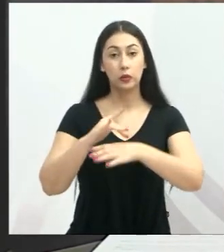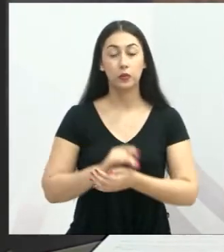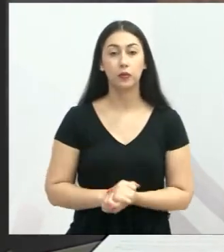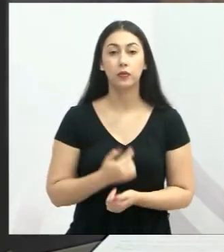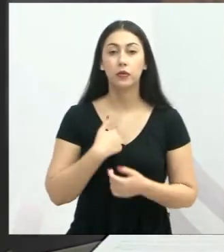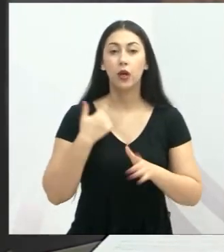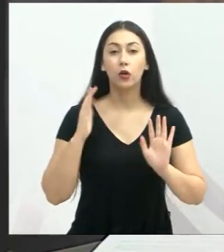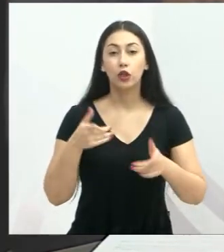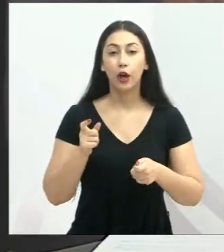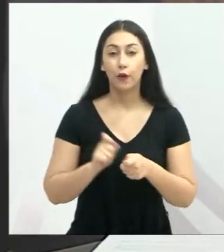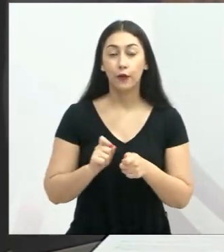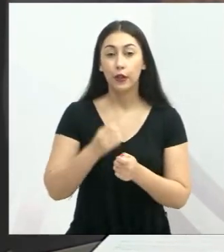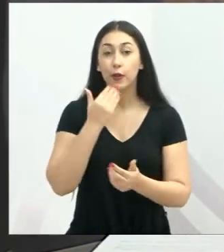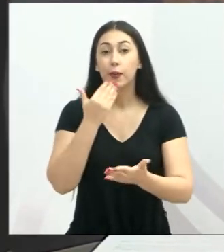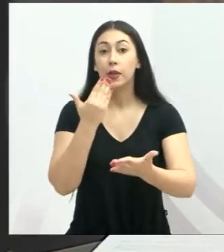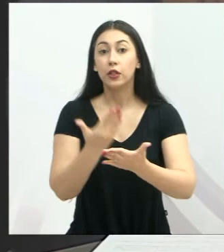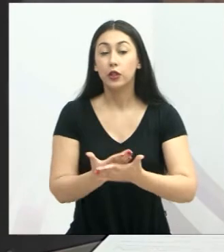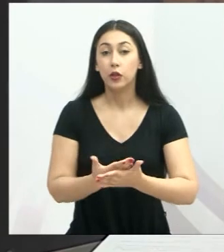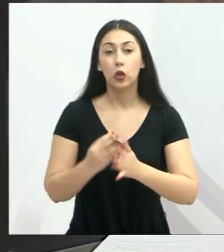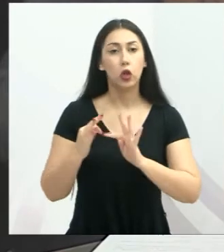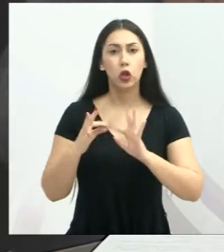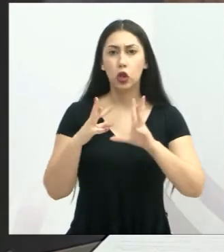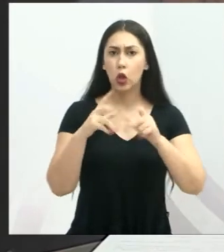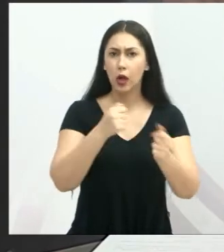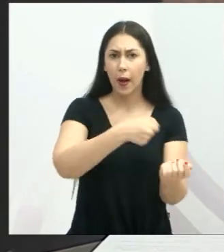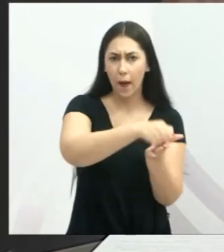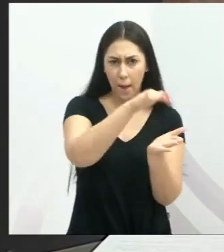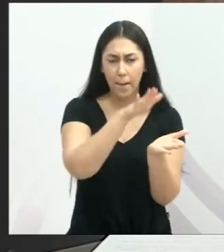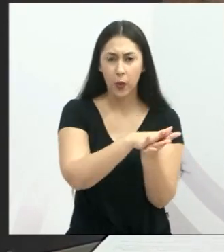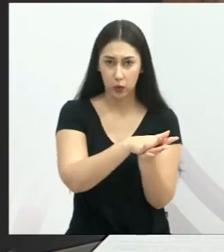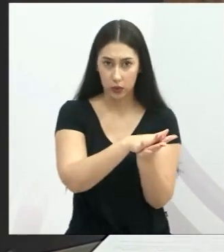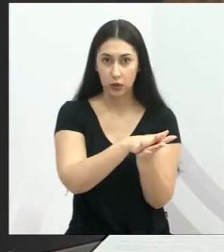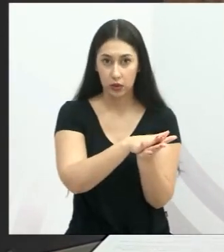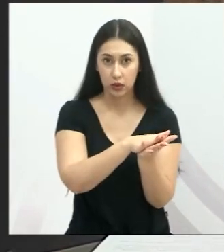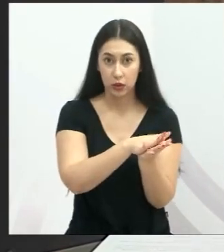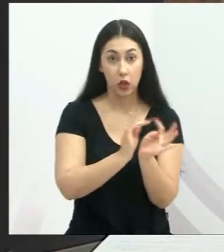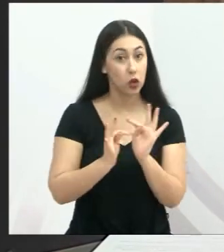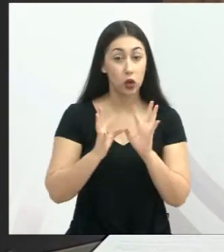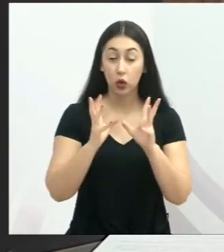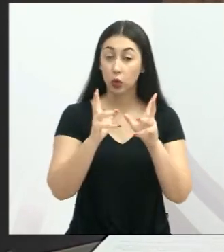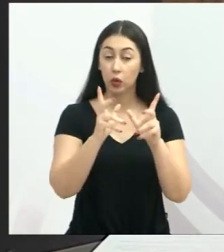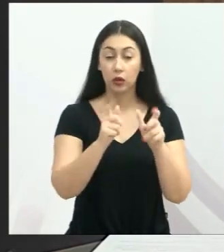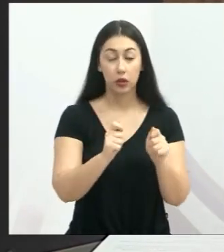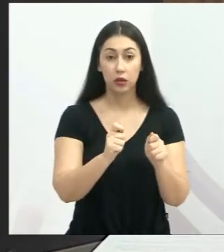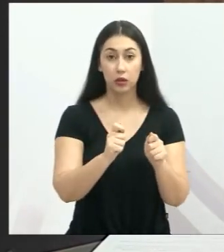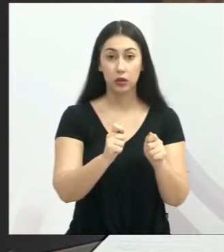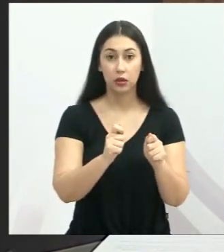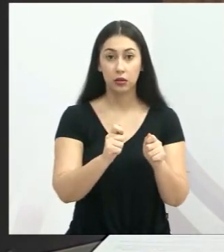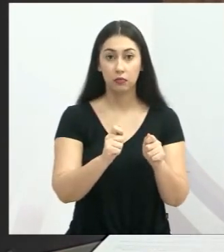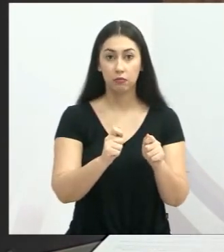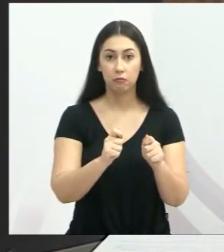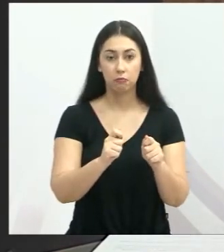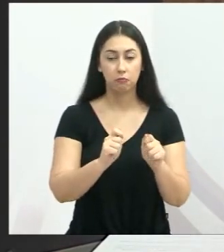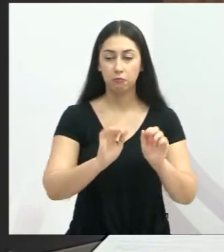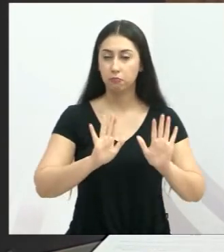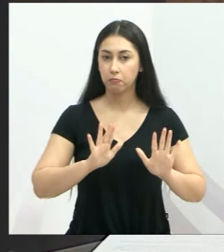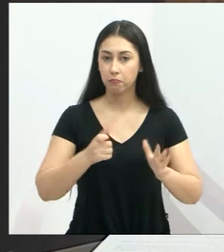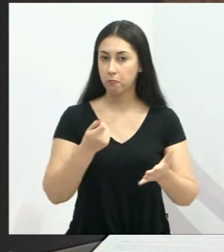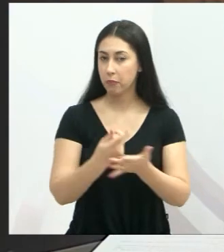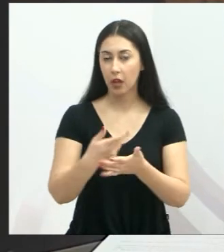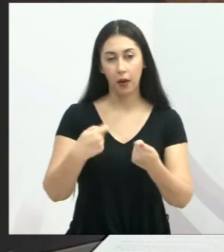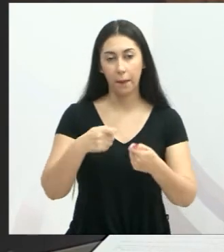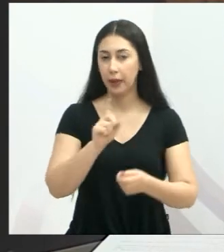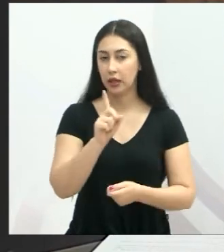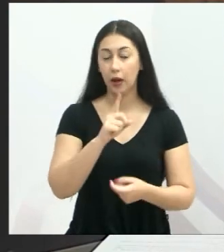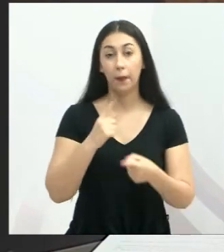fiz um requerimento para o prefeito para que todas essas multas aplicadas sejam aí anistiadas, porque senão